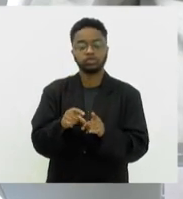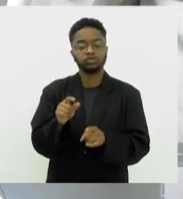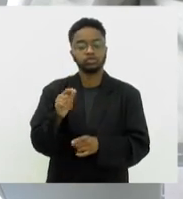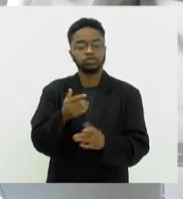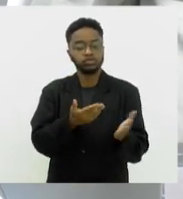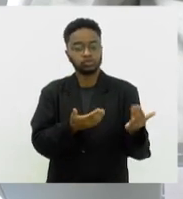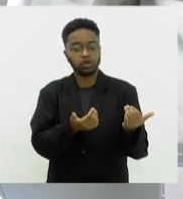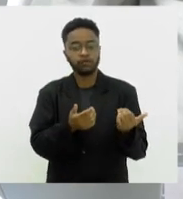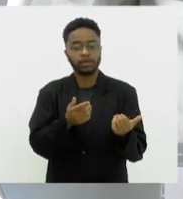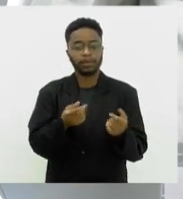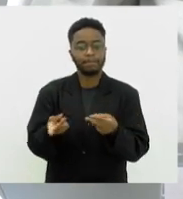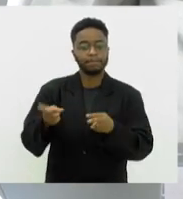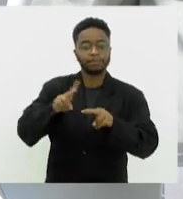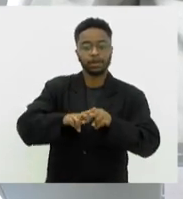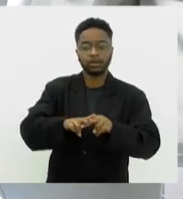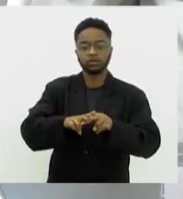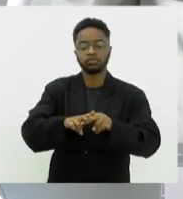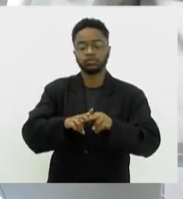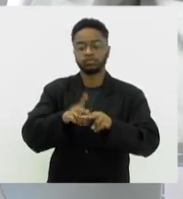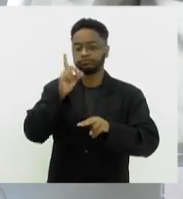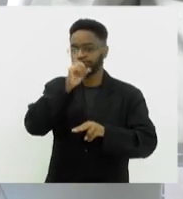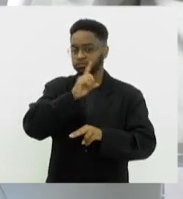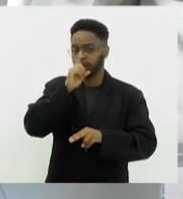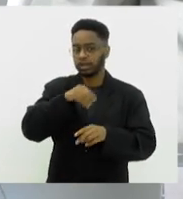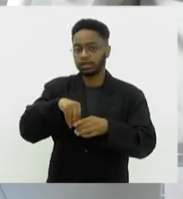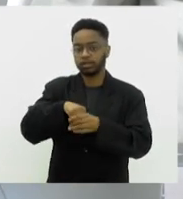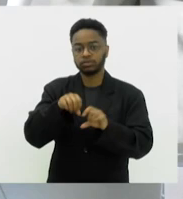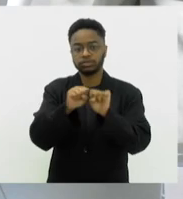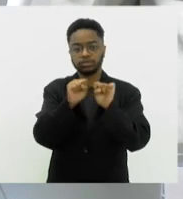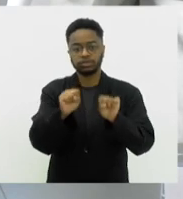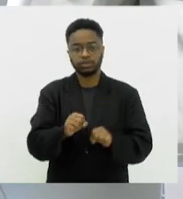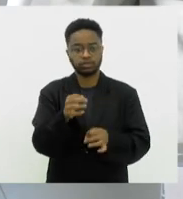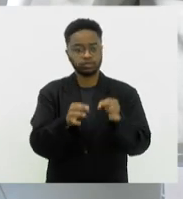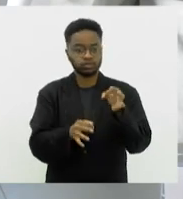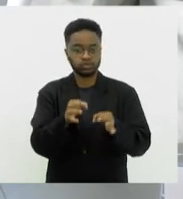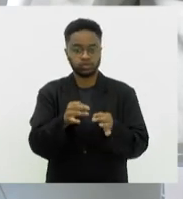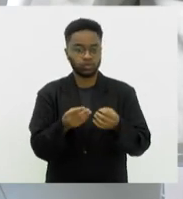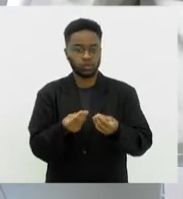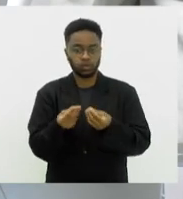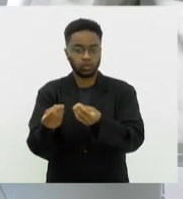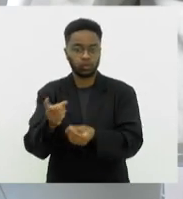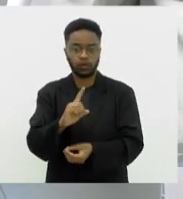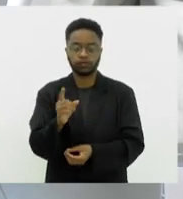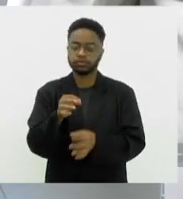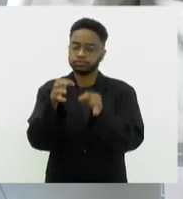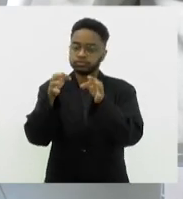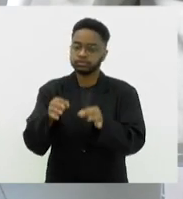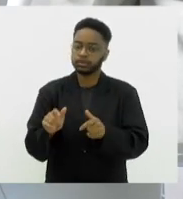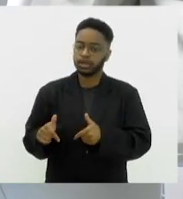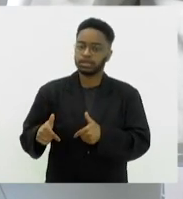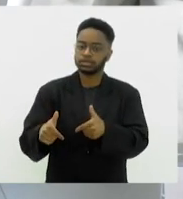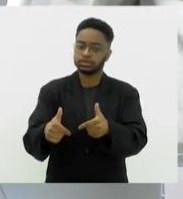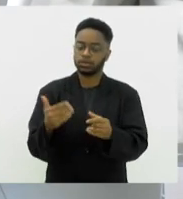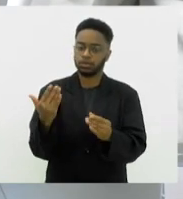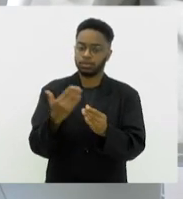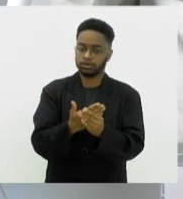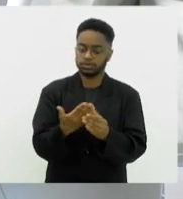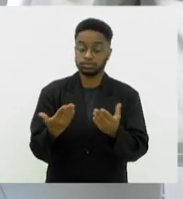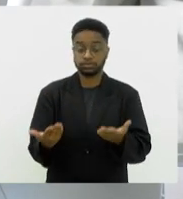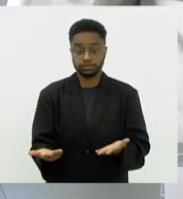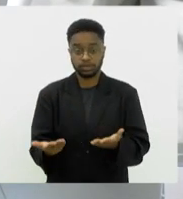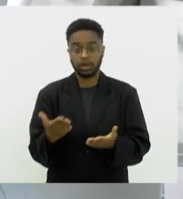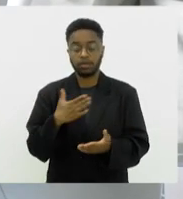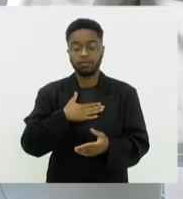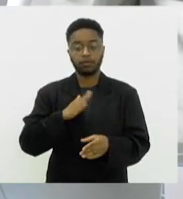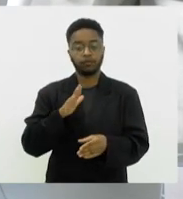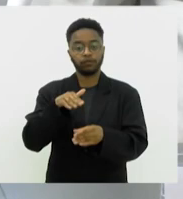presos equivocadamente dentro de um sistema de justiça que não garantiu a justeza do processo Então nesse sentido o